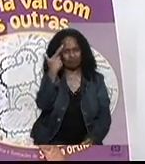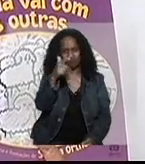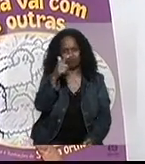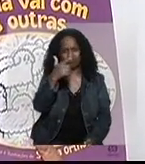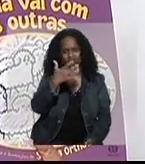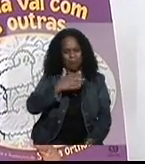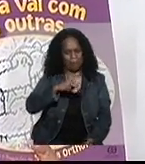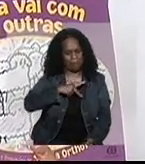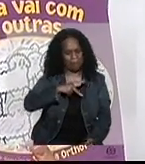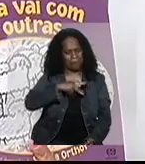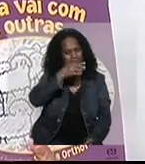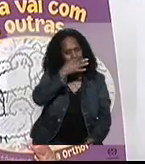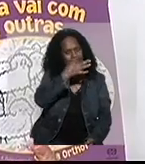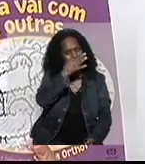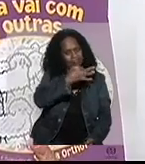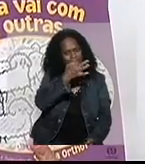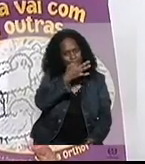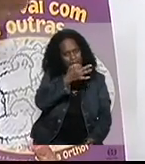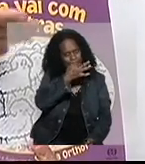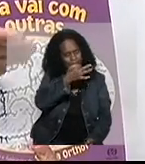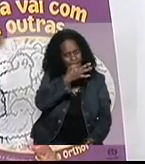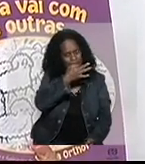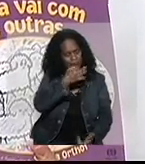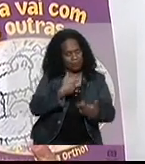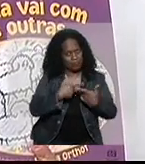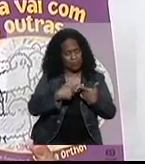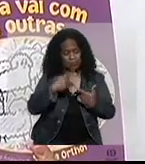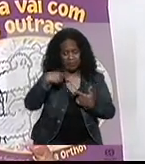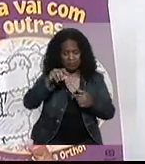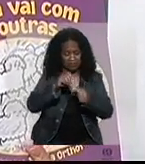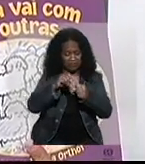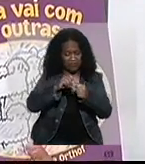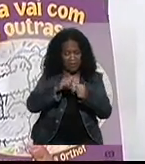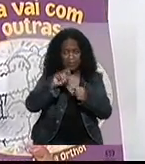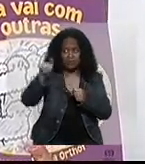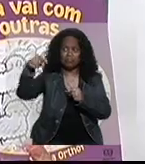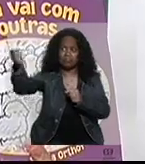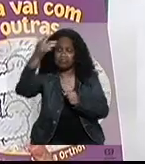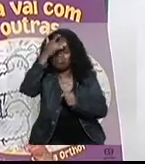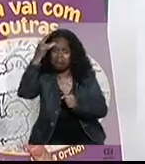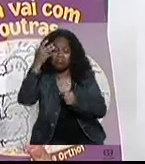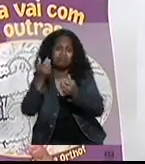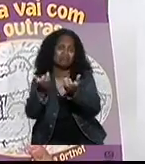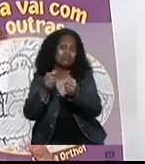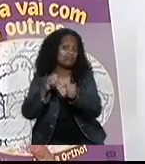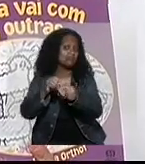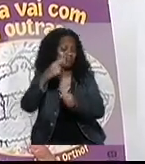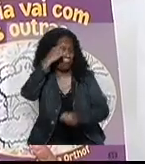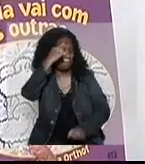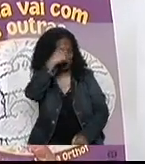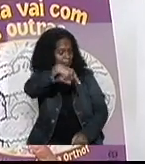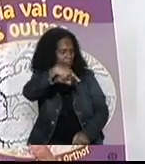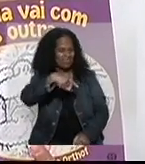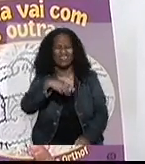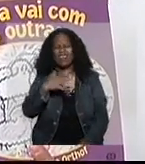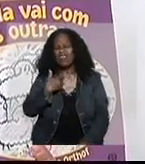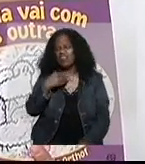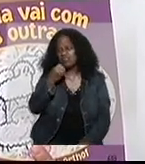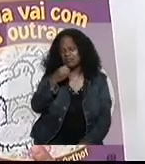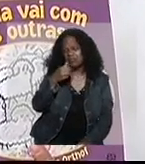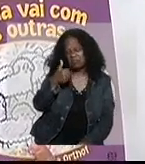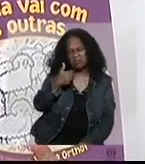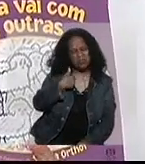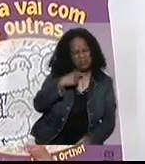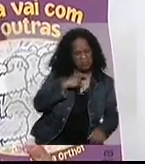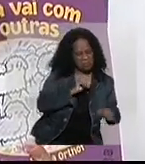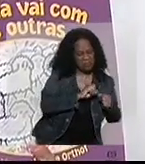própria opinião. Você acaba seguindo a opinião dos outros sem discutir. Não conversa, não dialoga, fala, deixa pra lá, eu vou